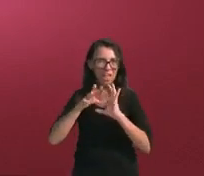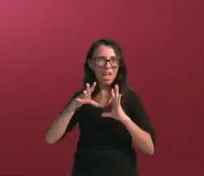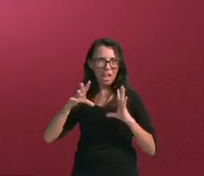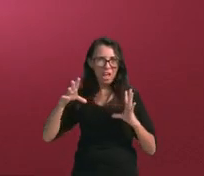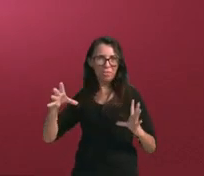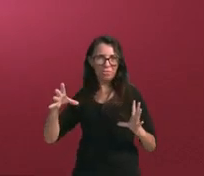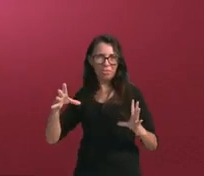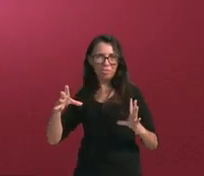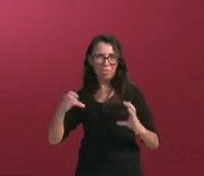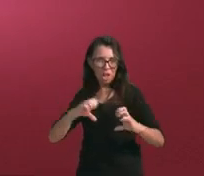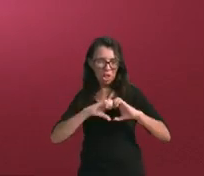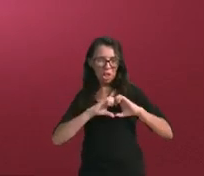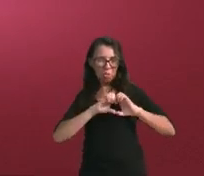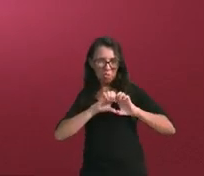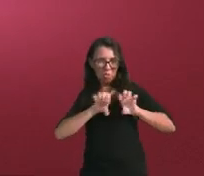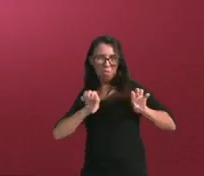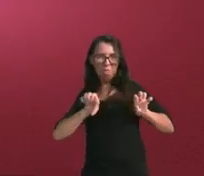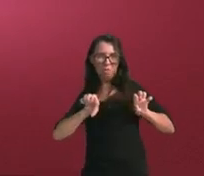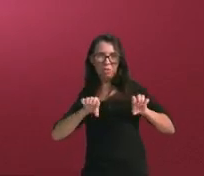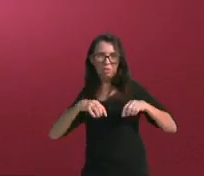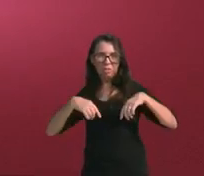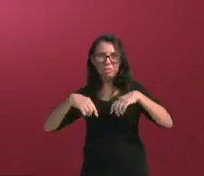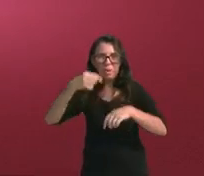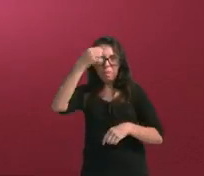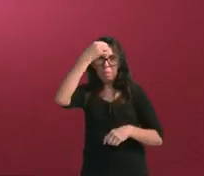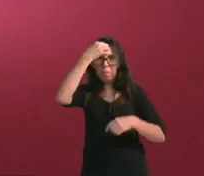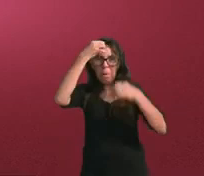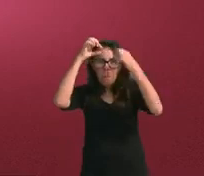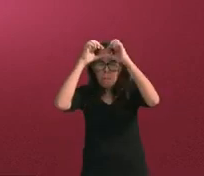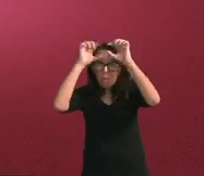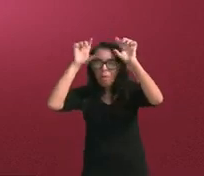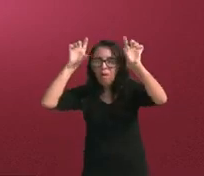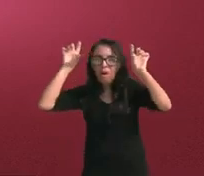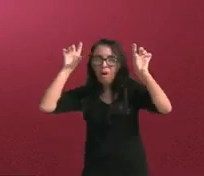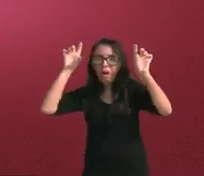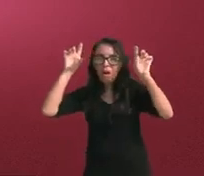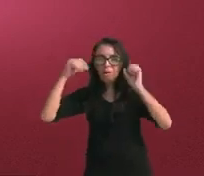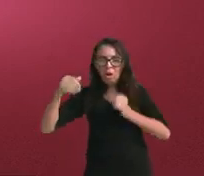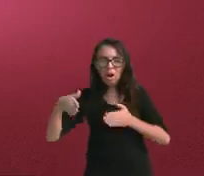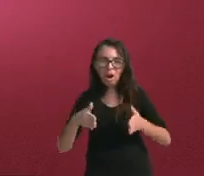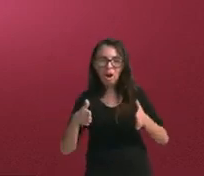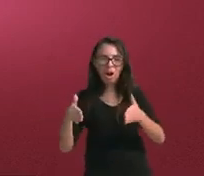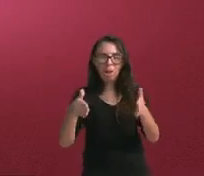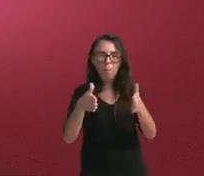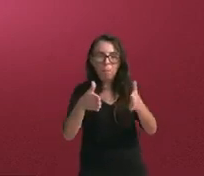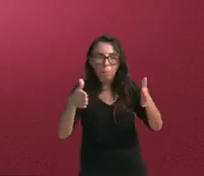centrada em Deus, todos os nossos passos estão na presença de Deus, os nossos caminhos estão